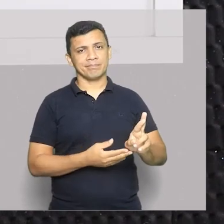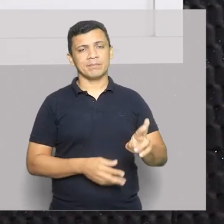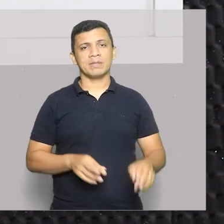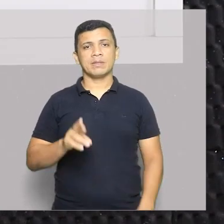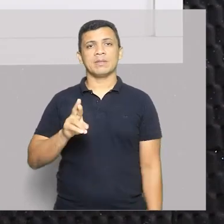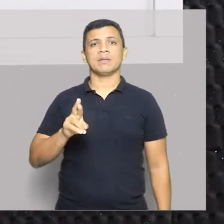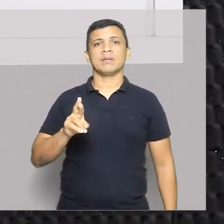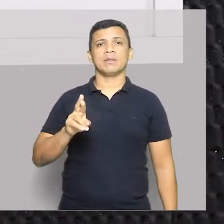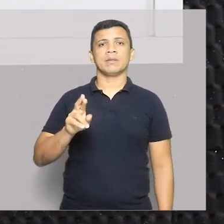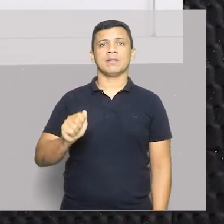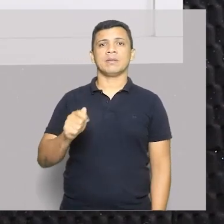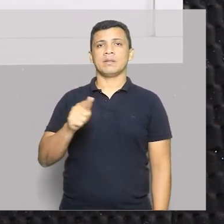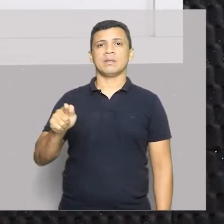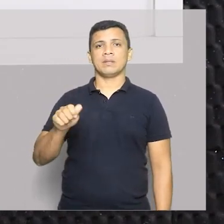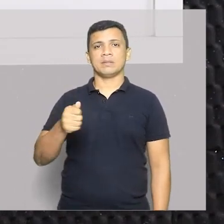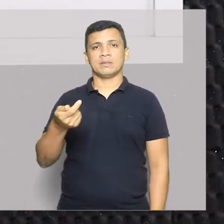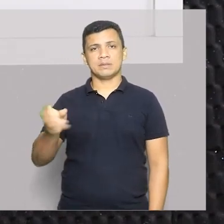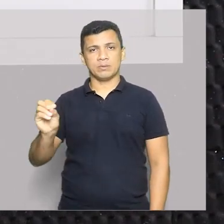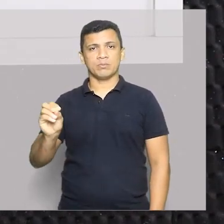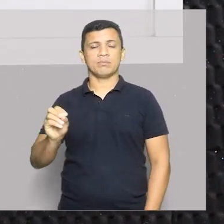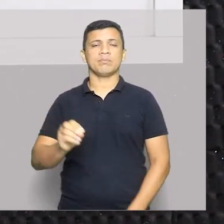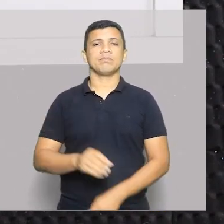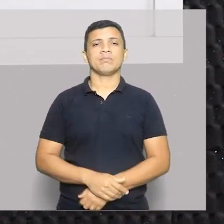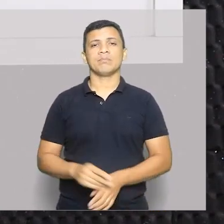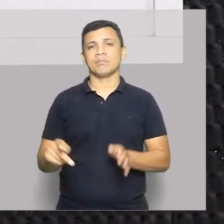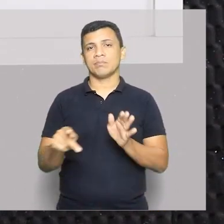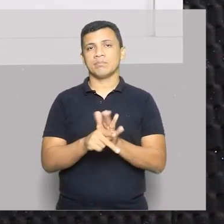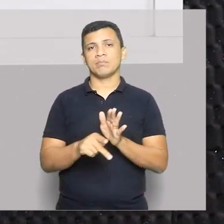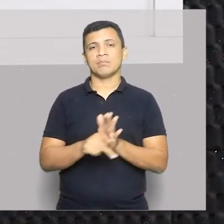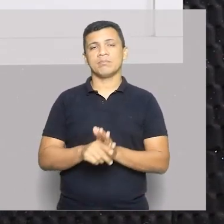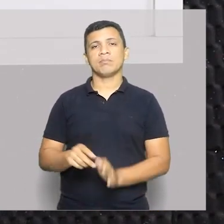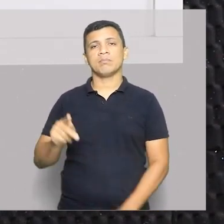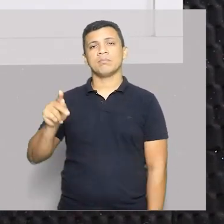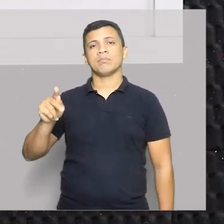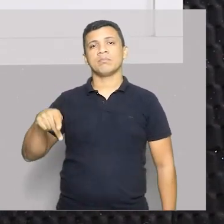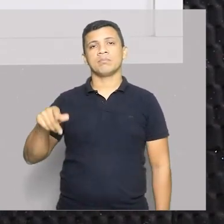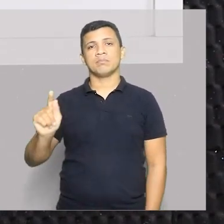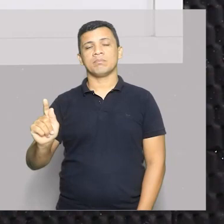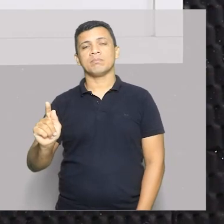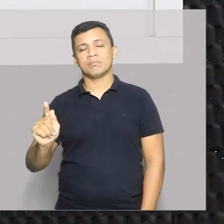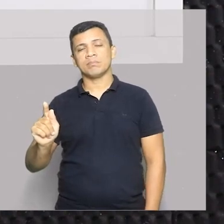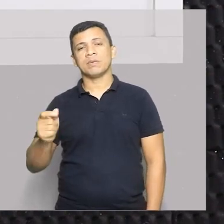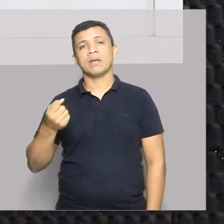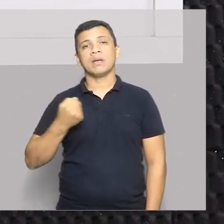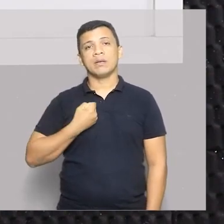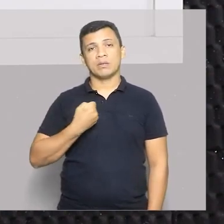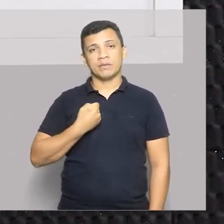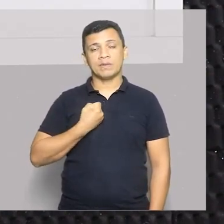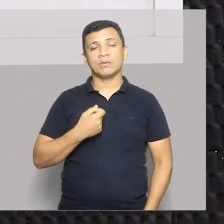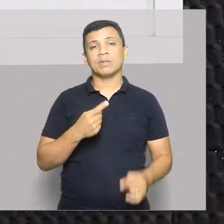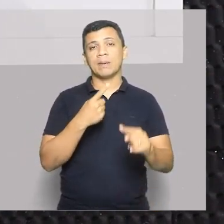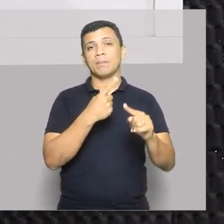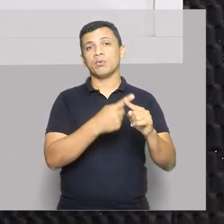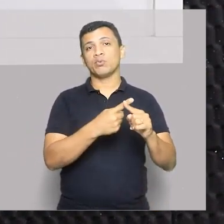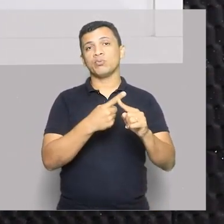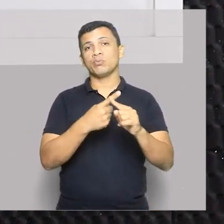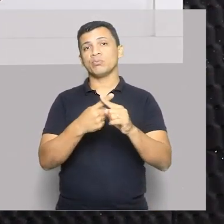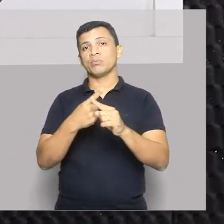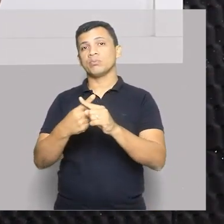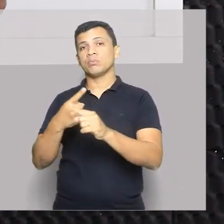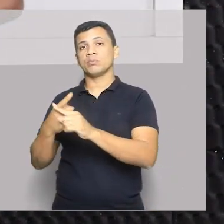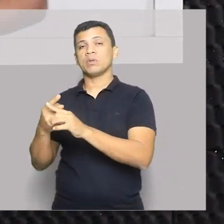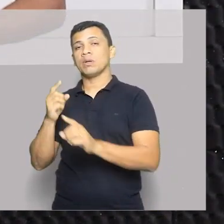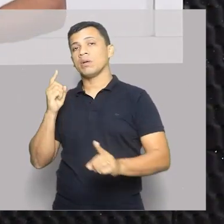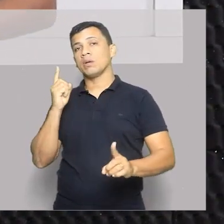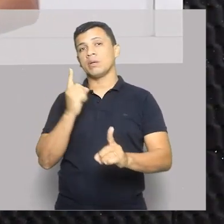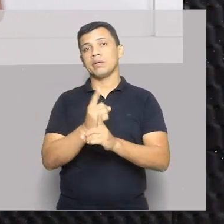nossa razão da progressão geométrica. É justamente esse valor que está sendo multiplicado, né, para obter